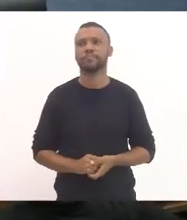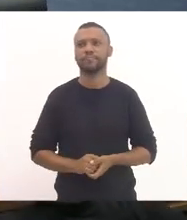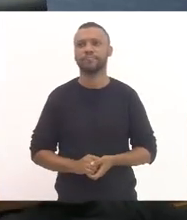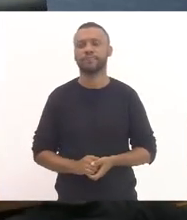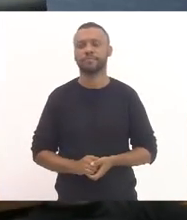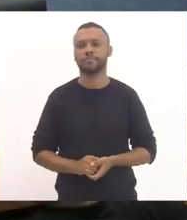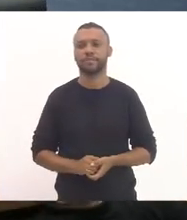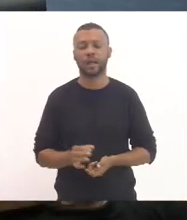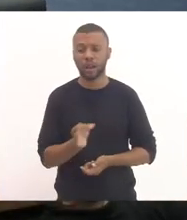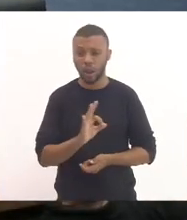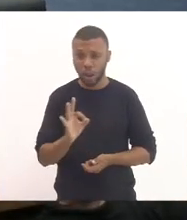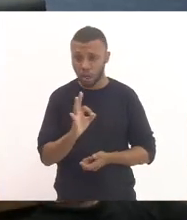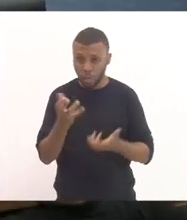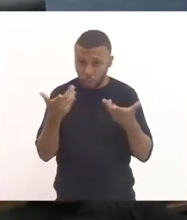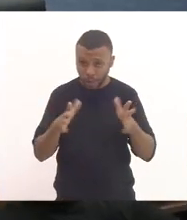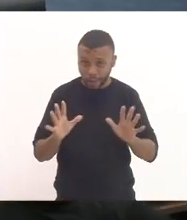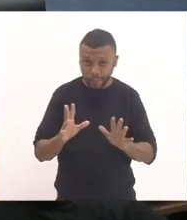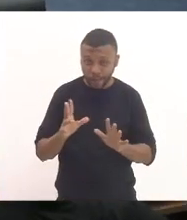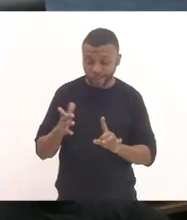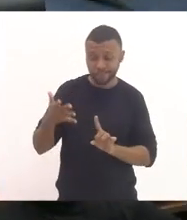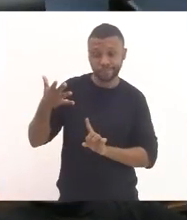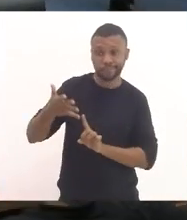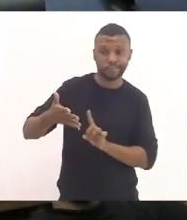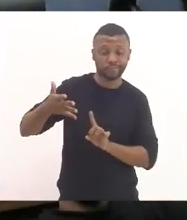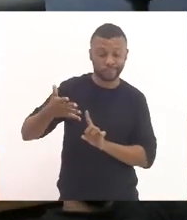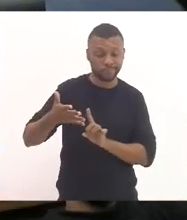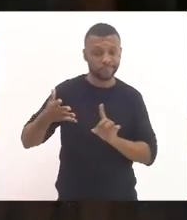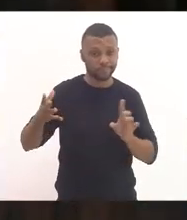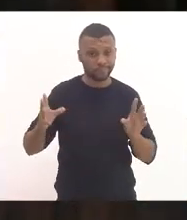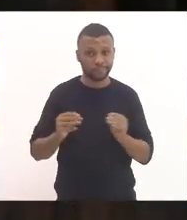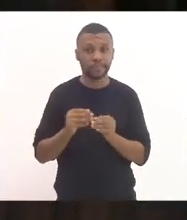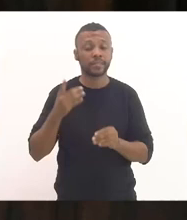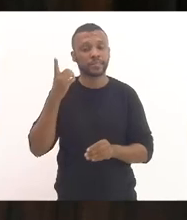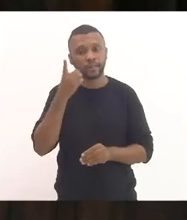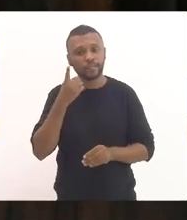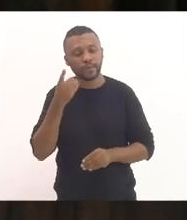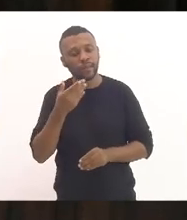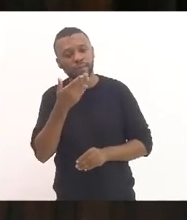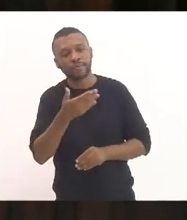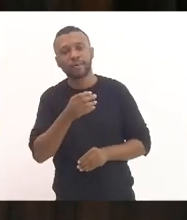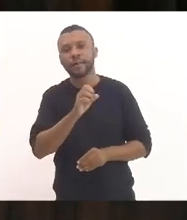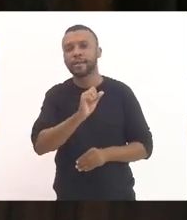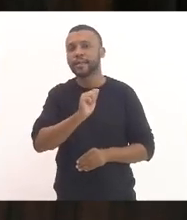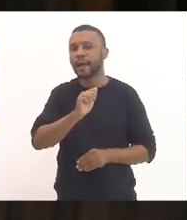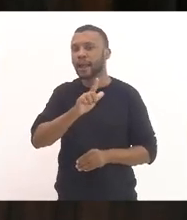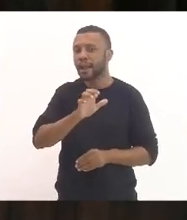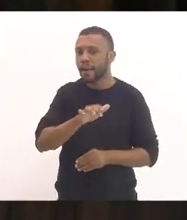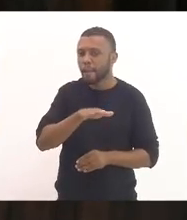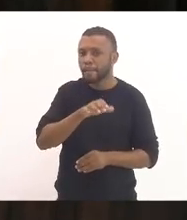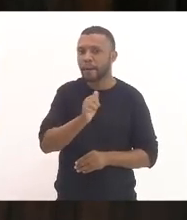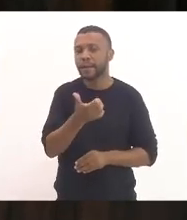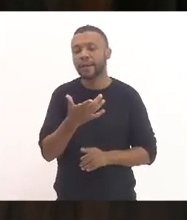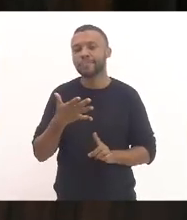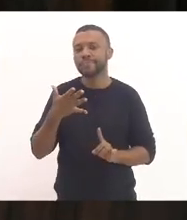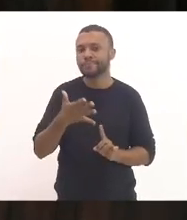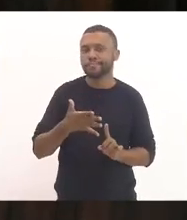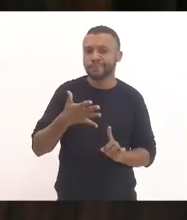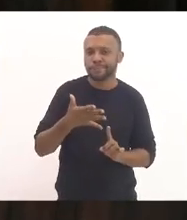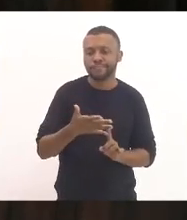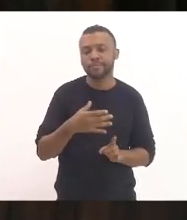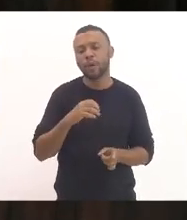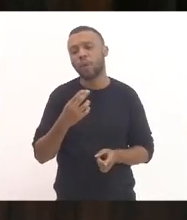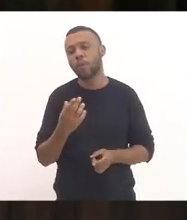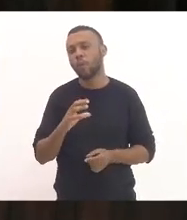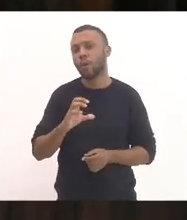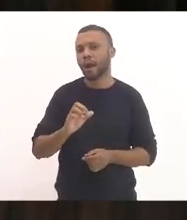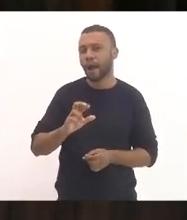E aí não havendo mais quem queira fazer os da palavra Deputado Salema que ele foi querendo fazer uma palavra ou Carlos